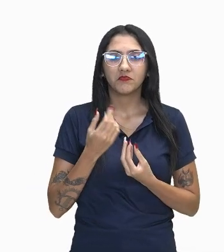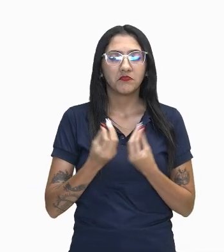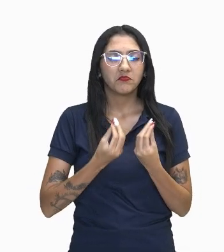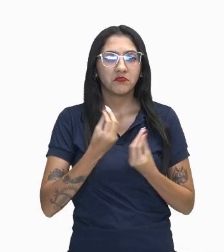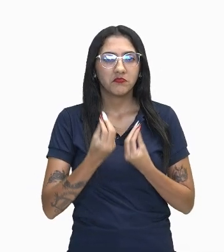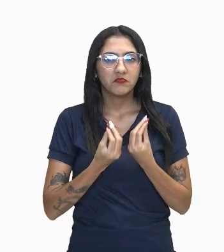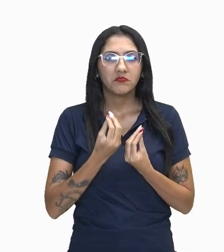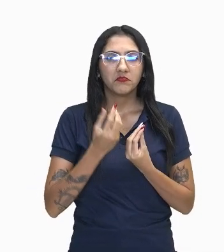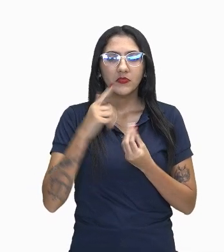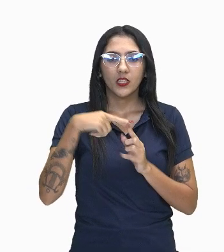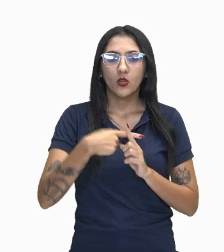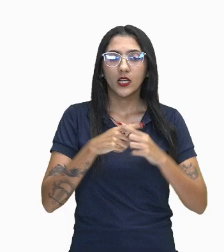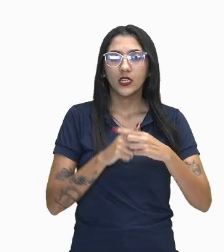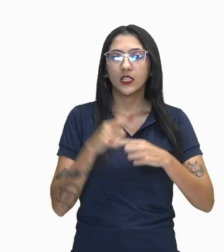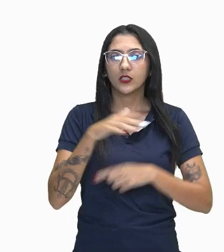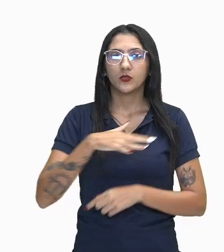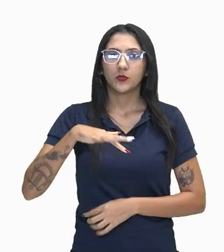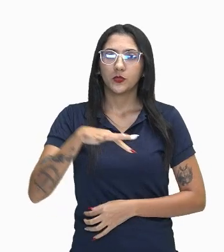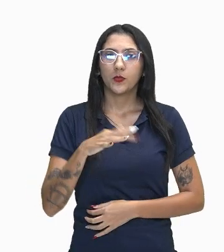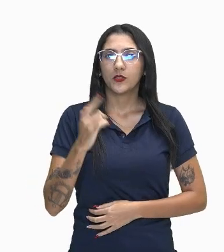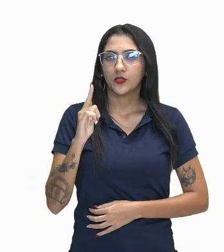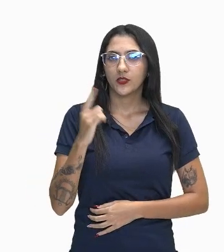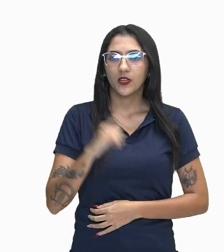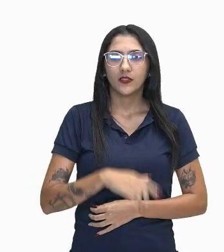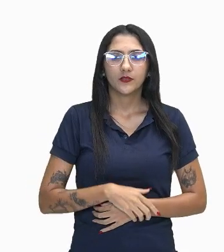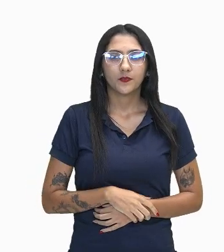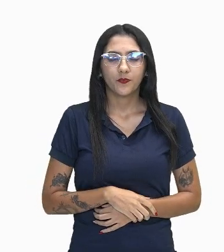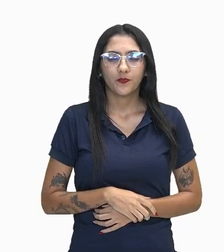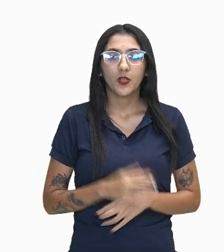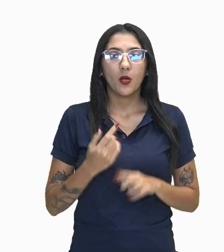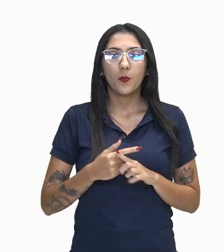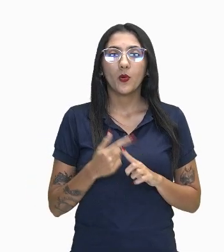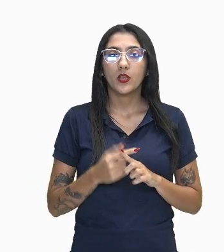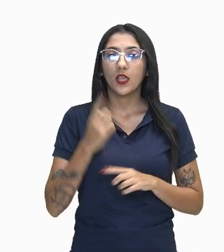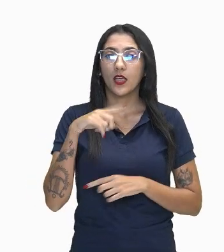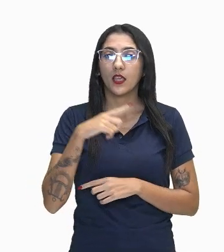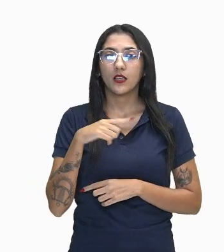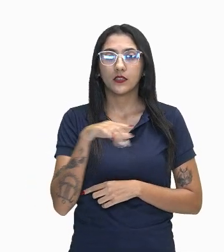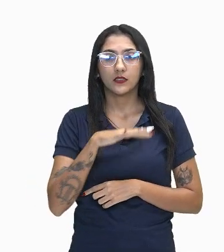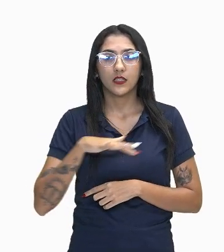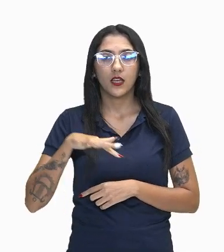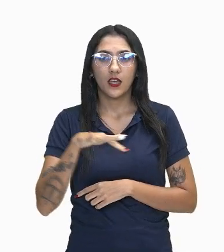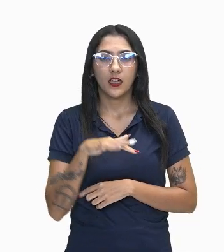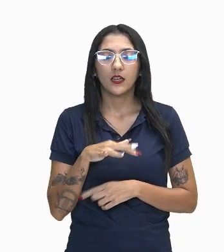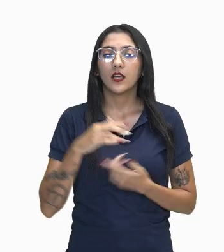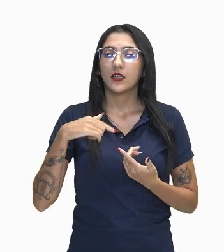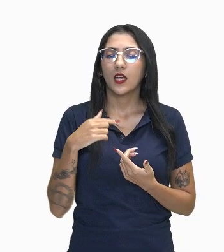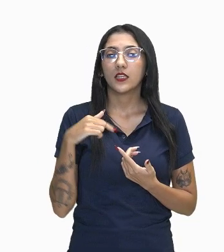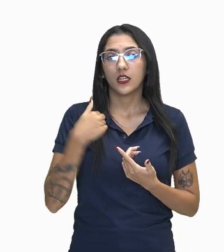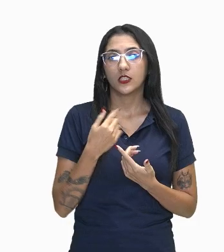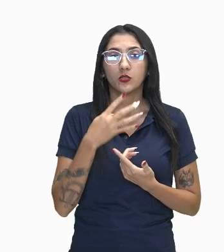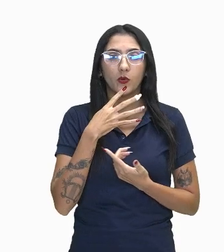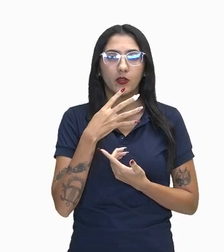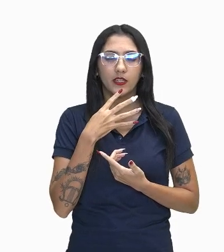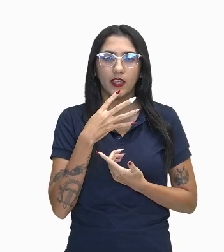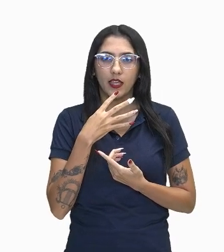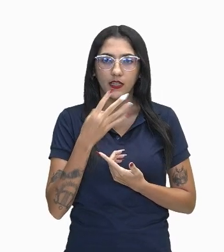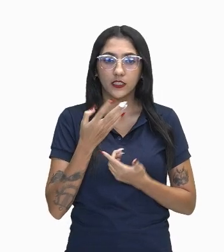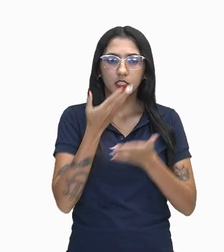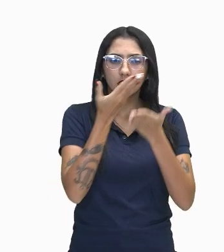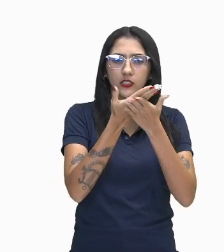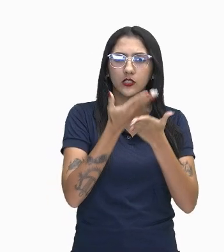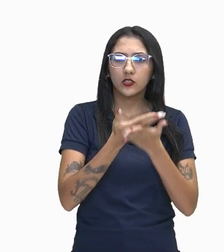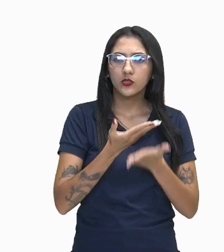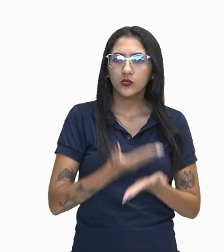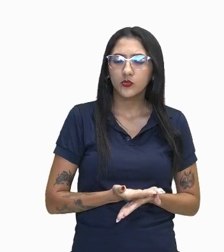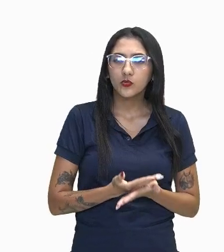orientação geográfica, pois é a partir dessa orientação geográfica em que a gente acaba estudando aí